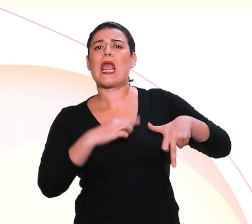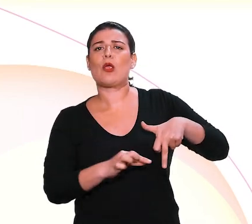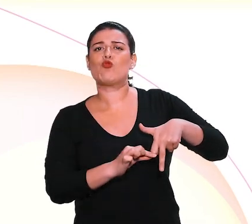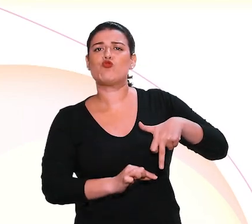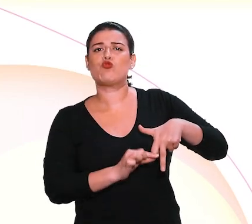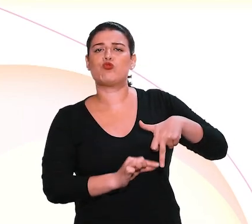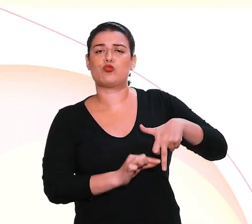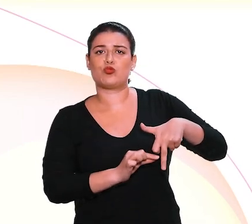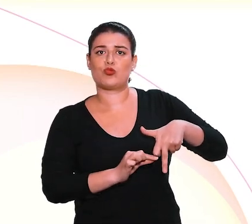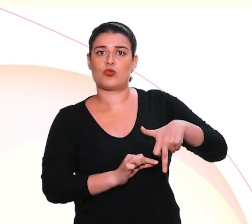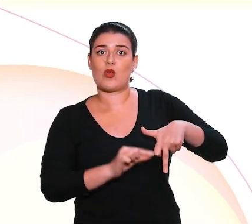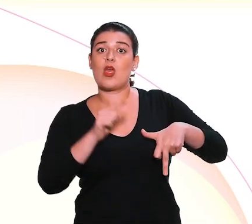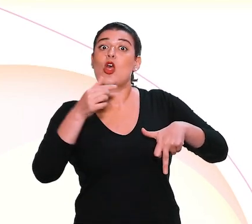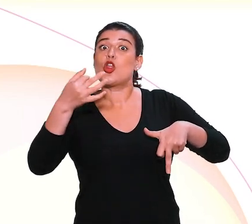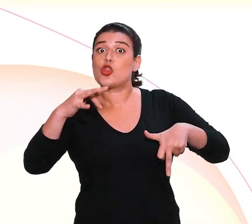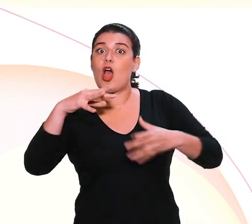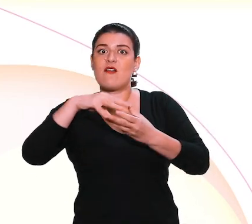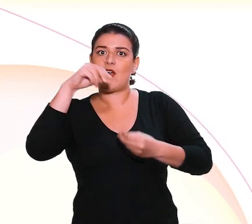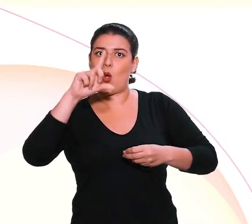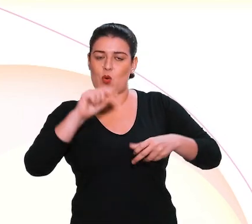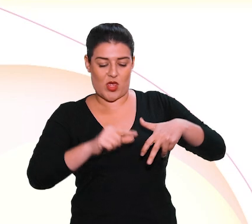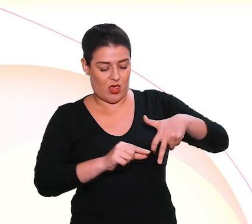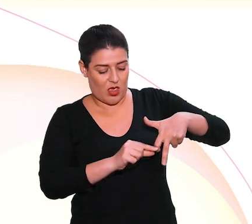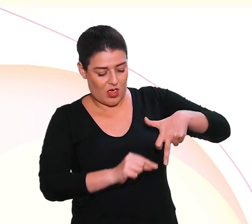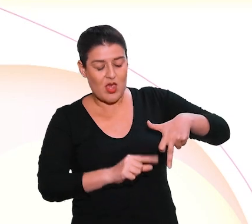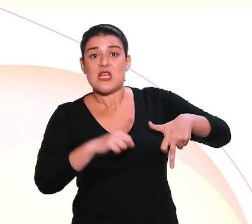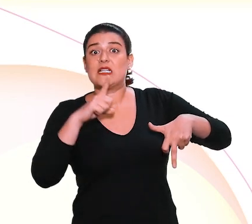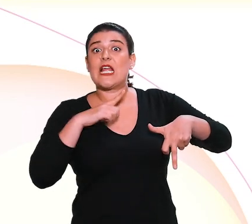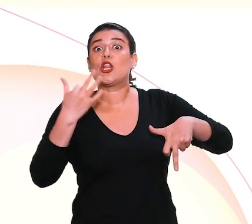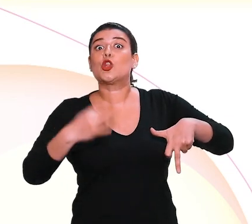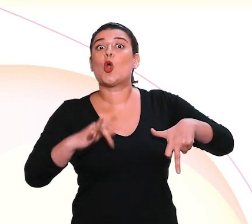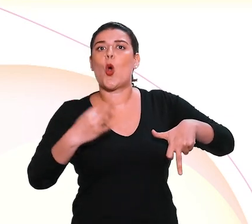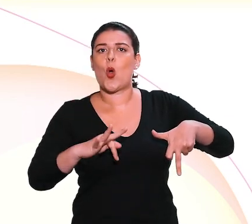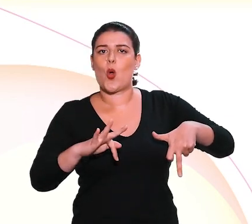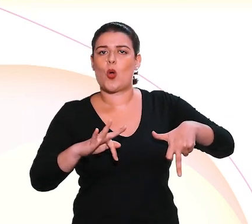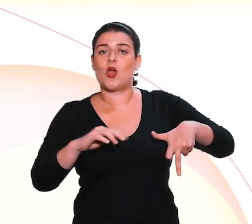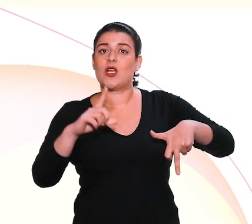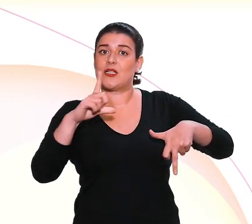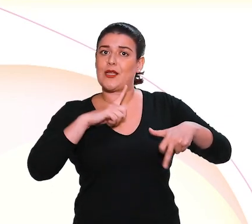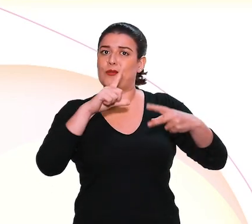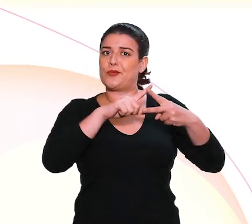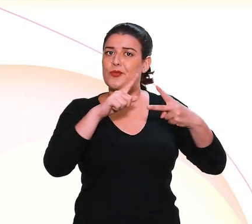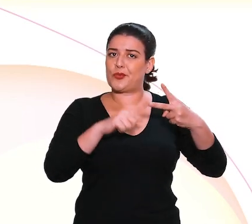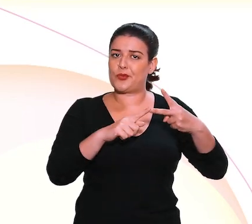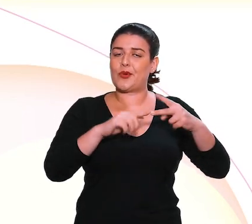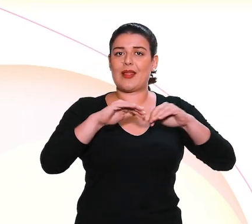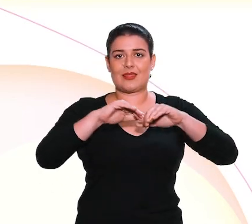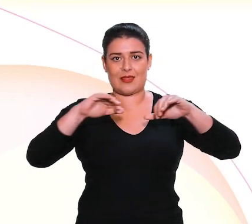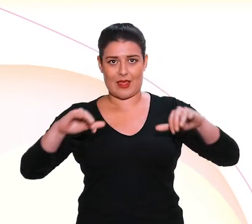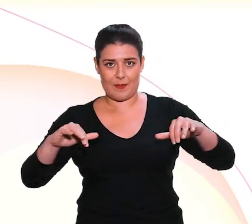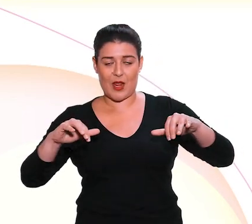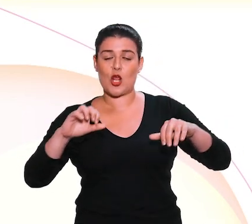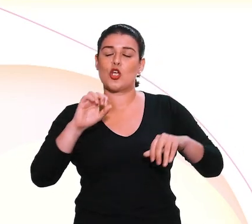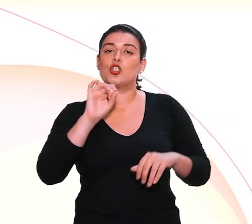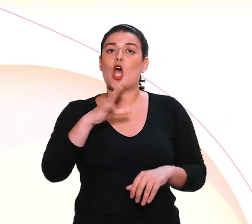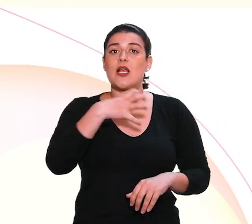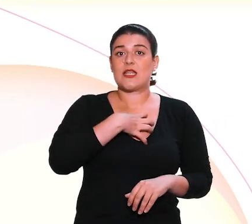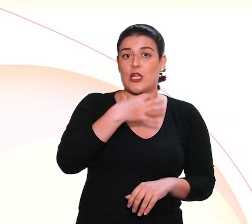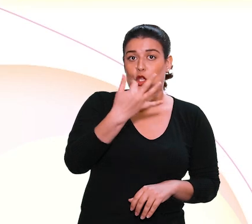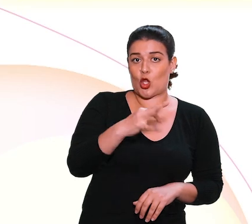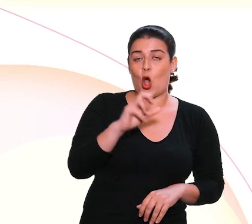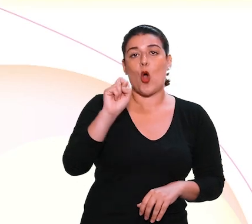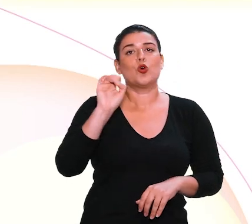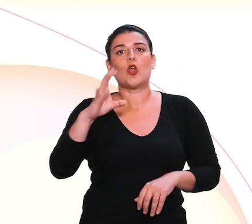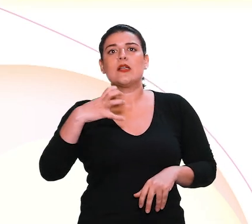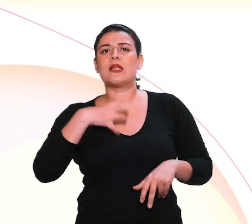existe. E a dor fantasma é que esse membro que não existe dói. As duas coisas podem vir em separados. Pode só doer, ou você